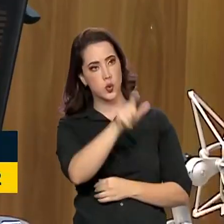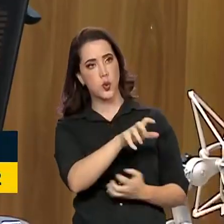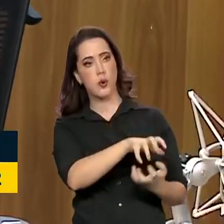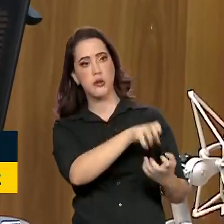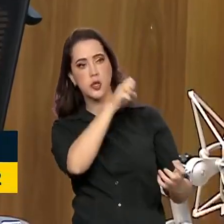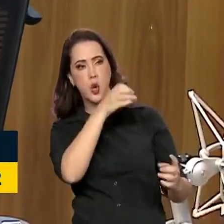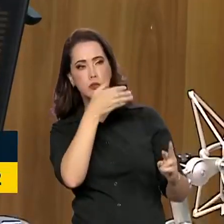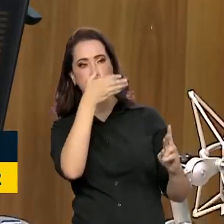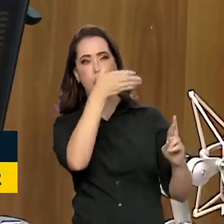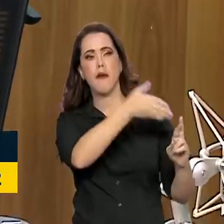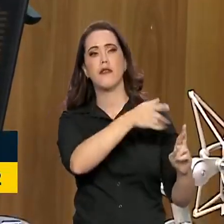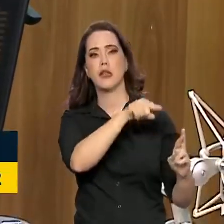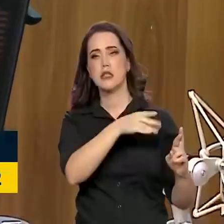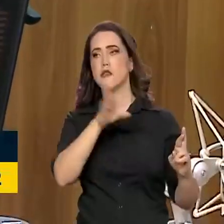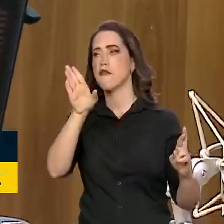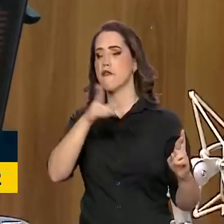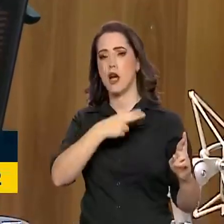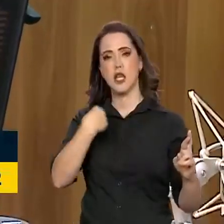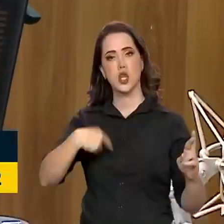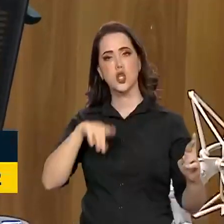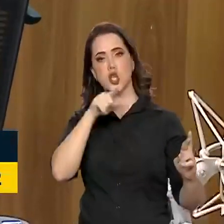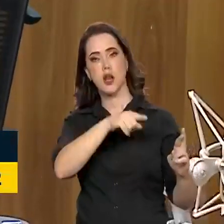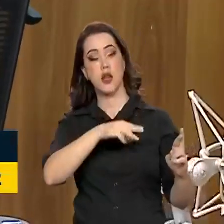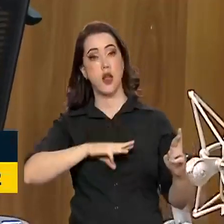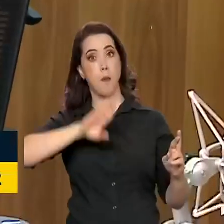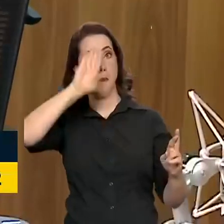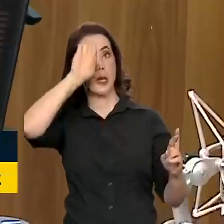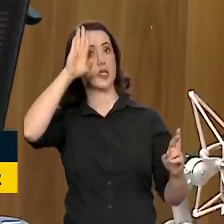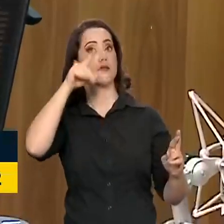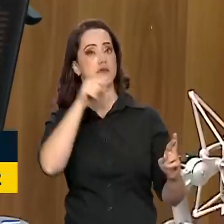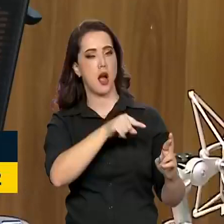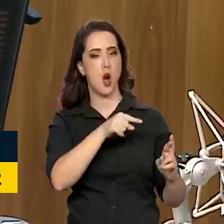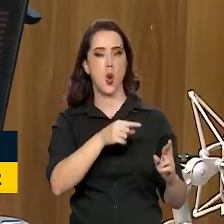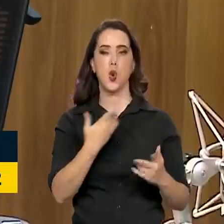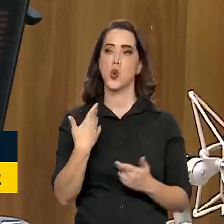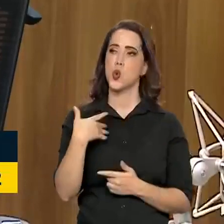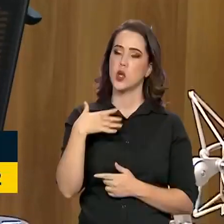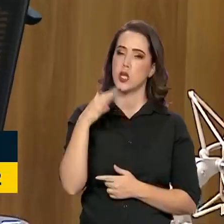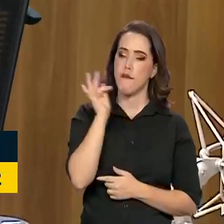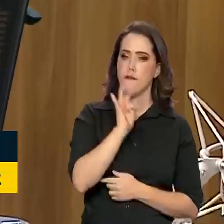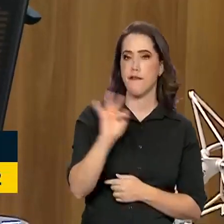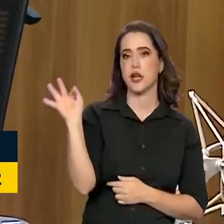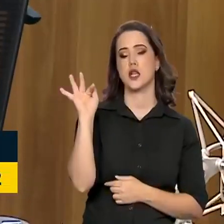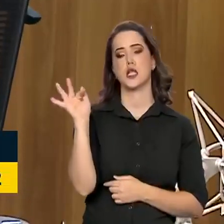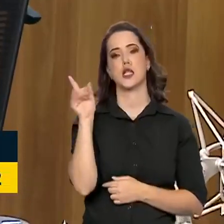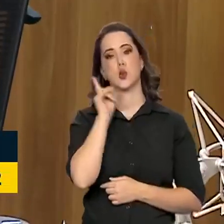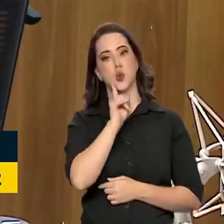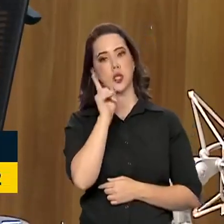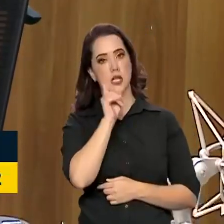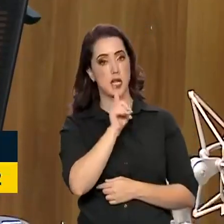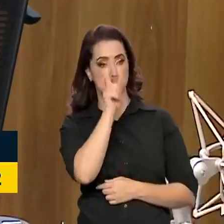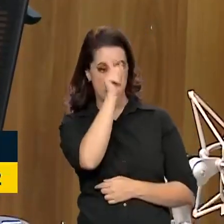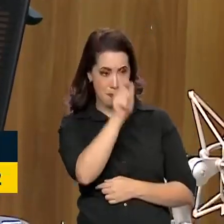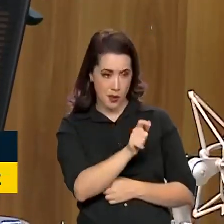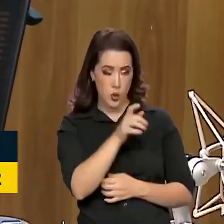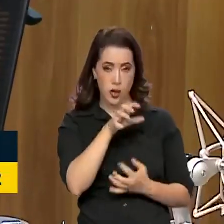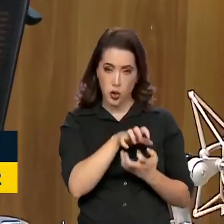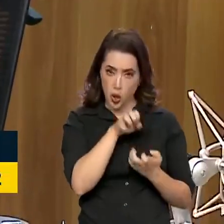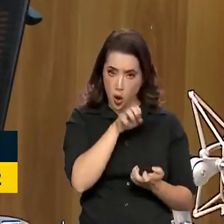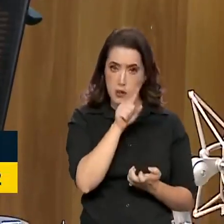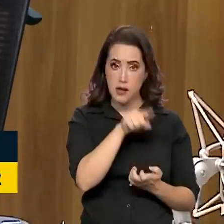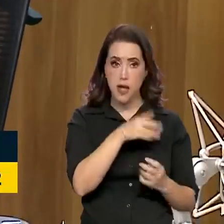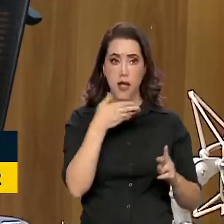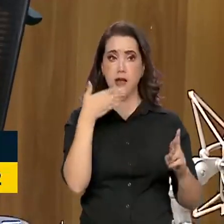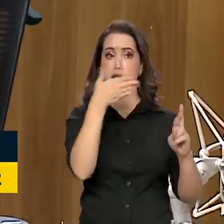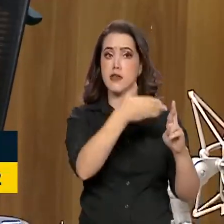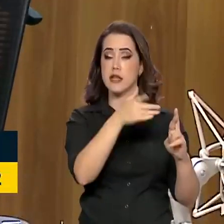ele é um mestre. Você vai na Inglaterra, na França, nos Estados Unidos, toda pessoa com avançado tempo passa a ser uma referência para que os